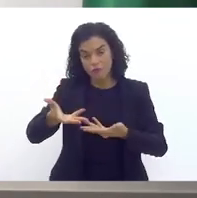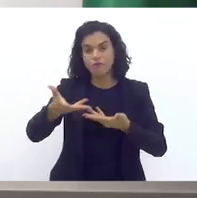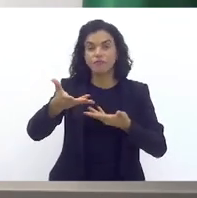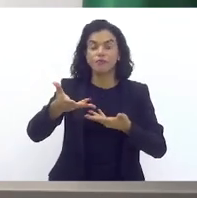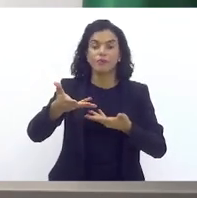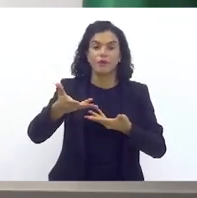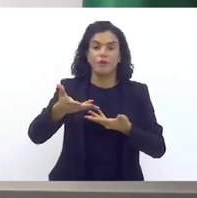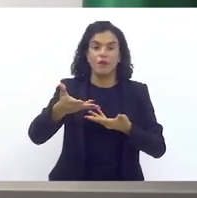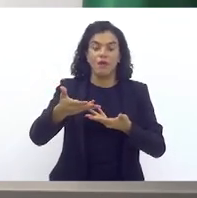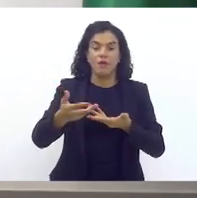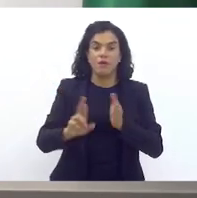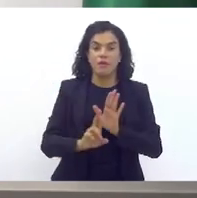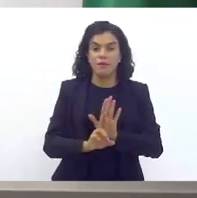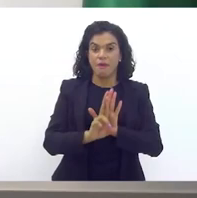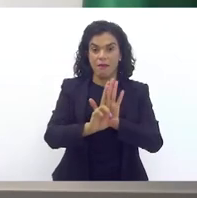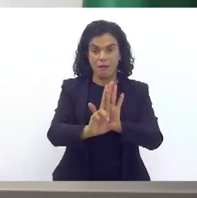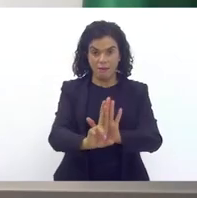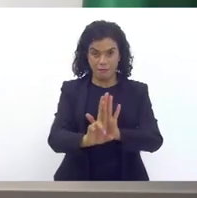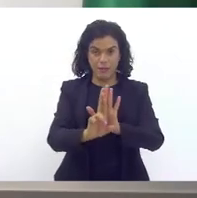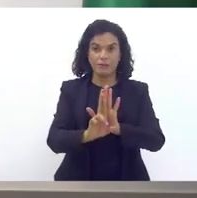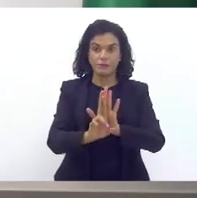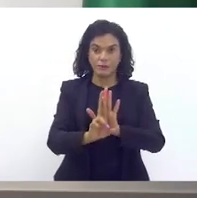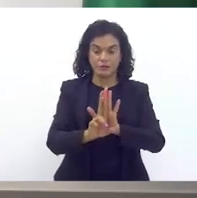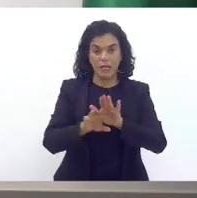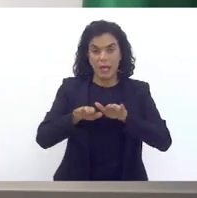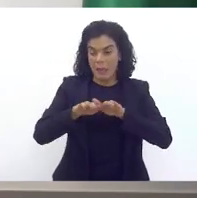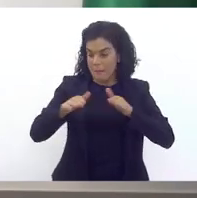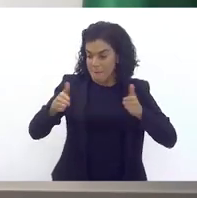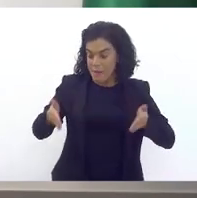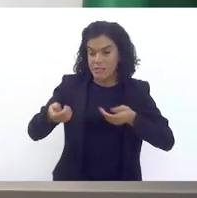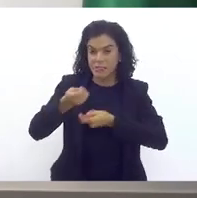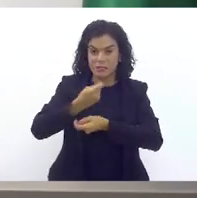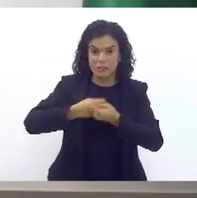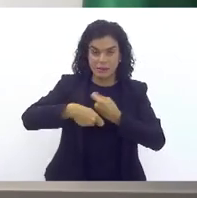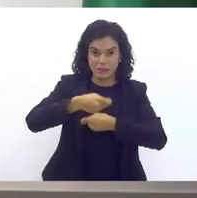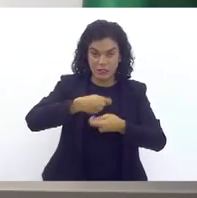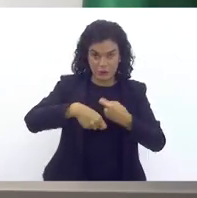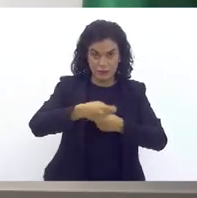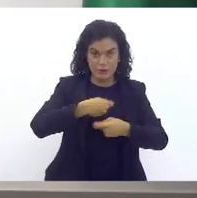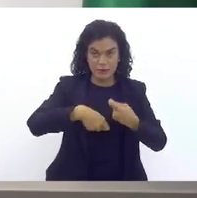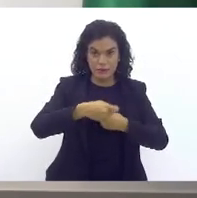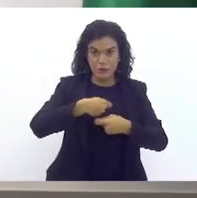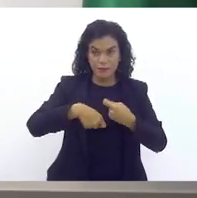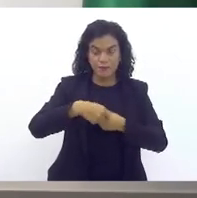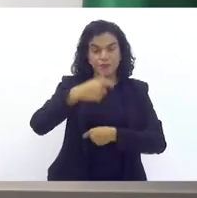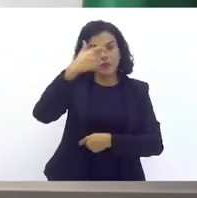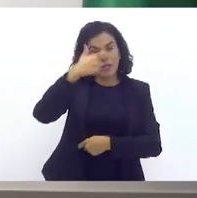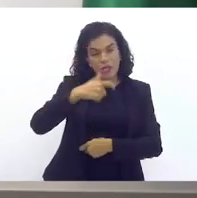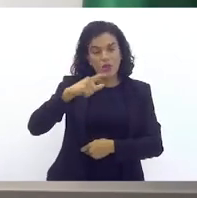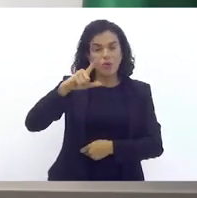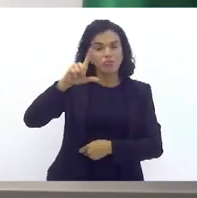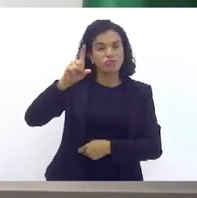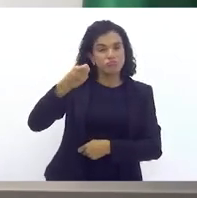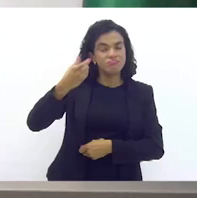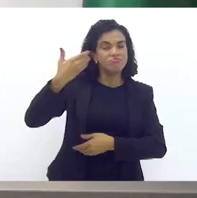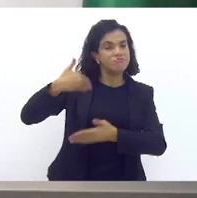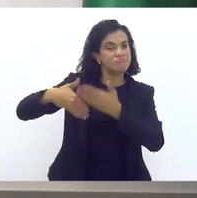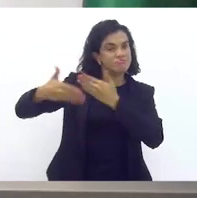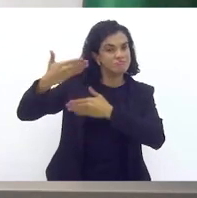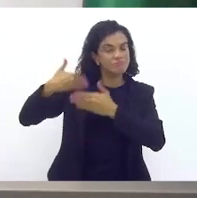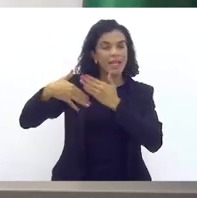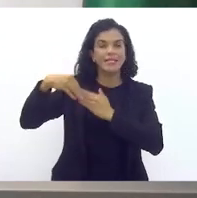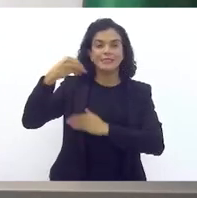a compor a mesa de negociação, e eu já tinha